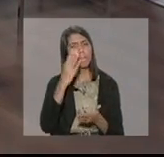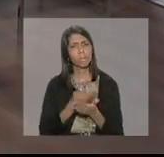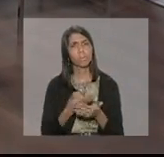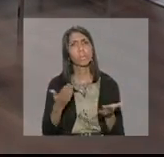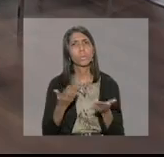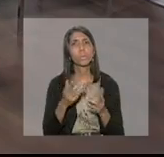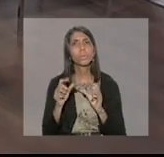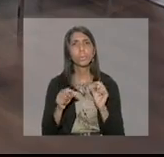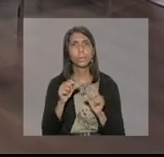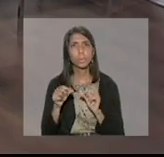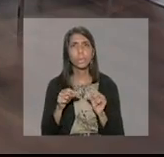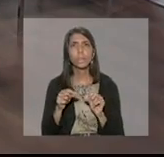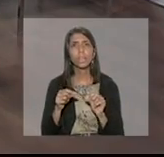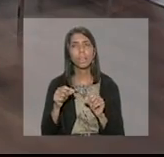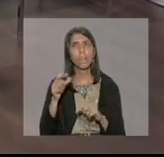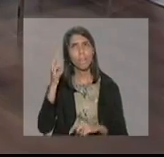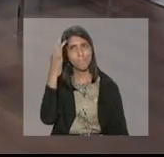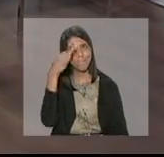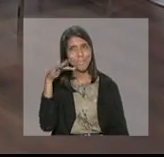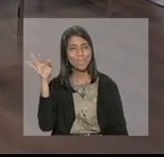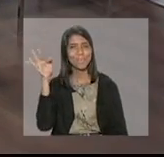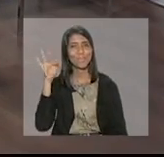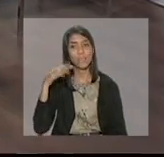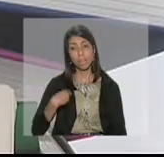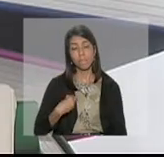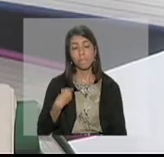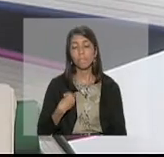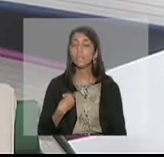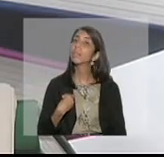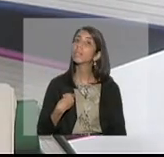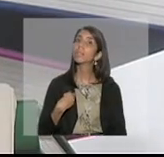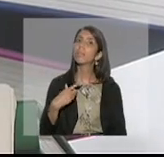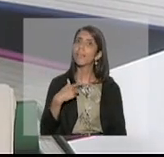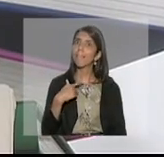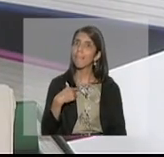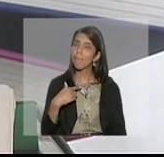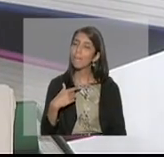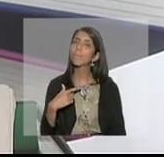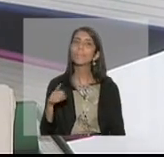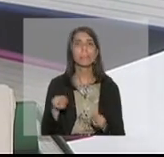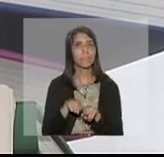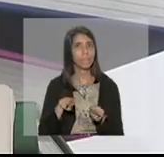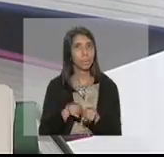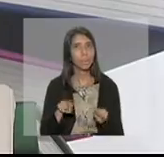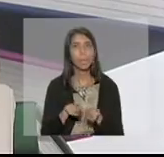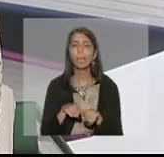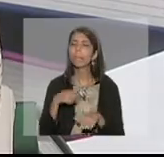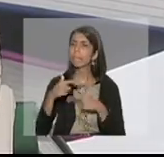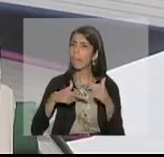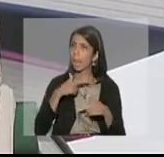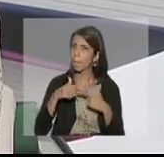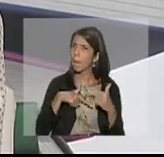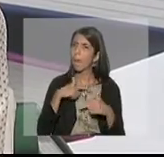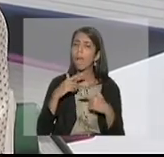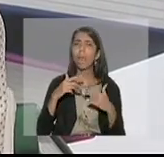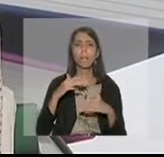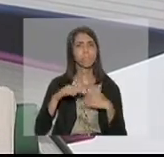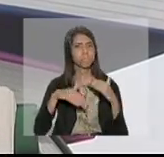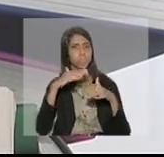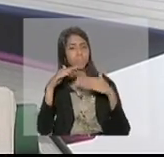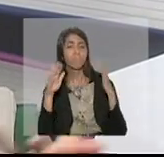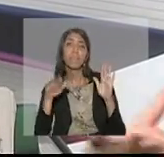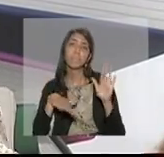eu acredito hoje no meu movimento filosófico de vida e profissional que eu estou a semear sementes de trabalhos e algumas